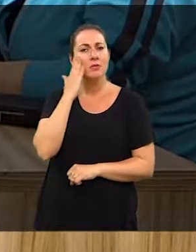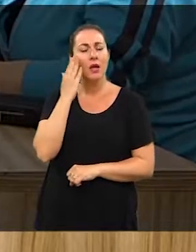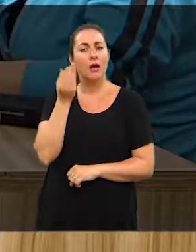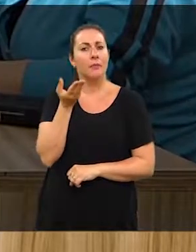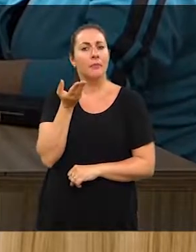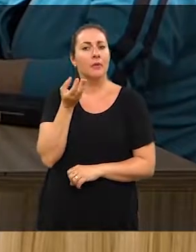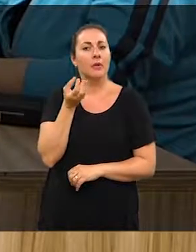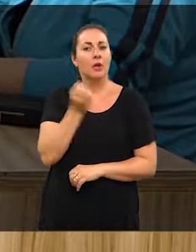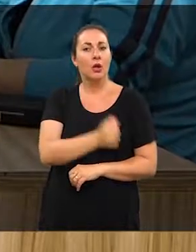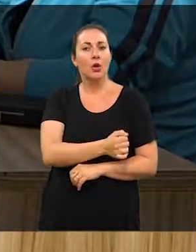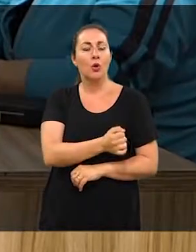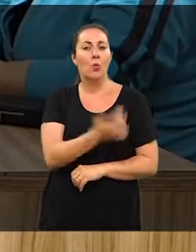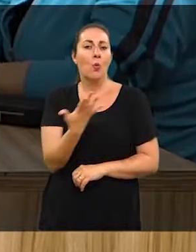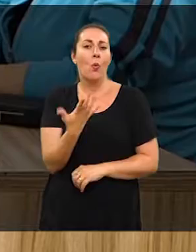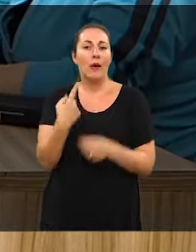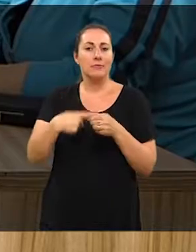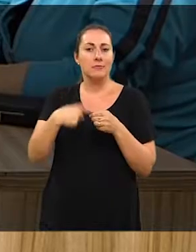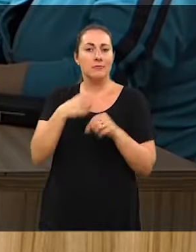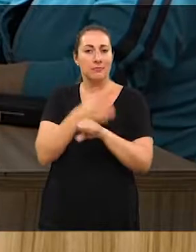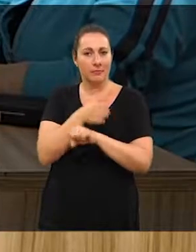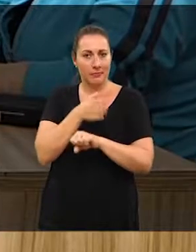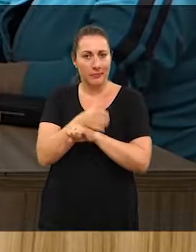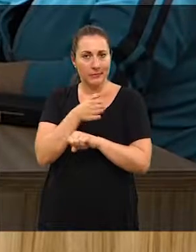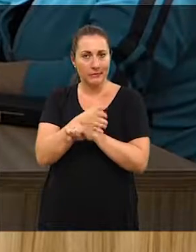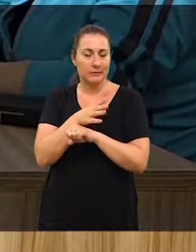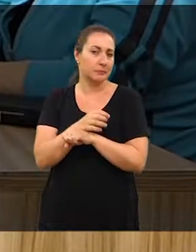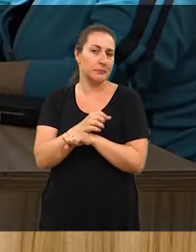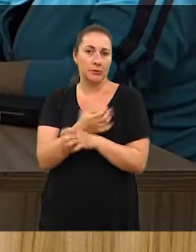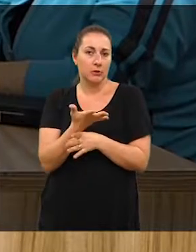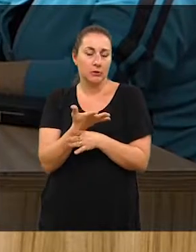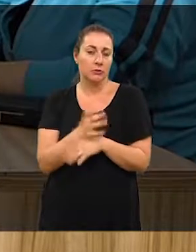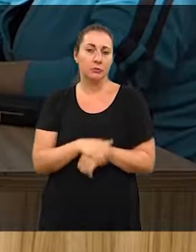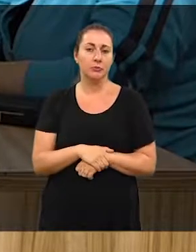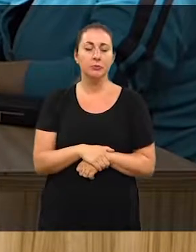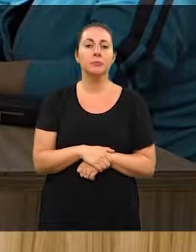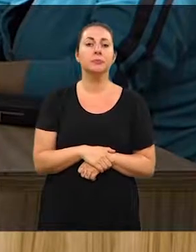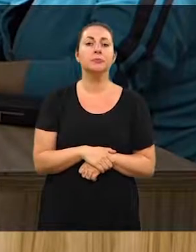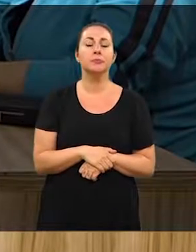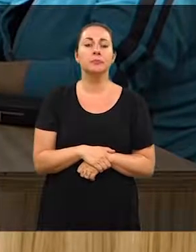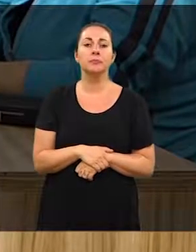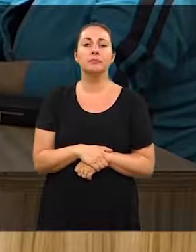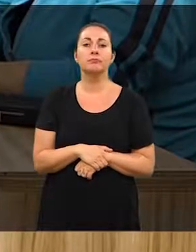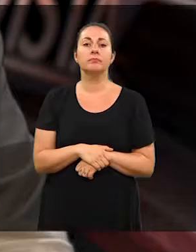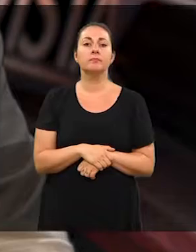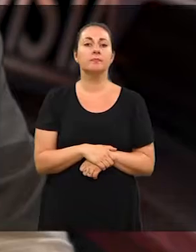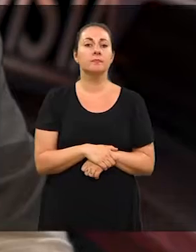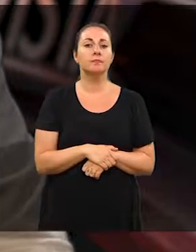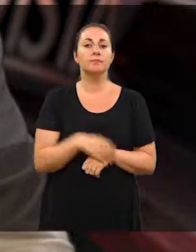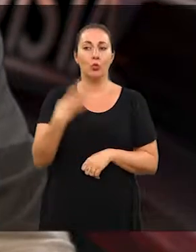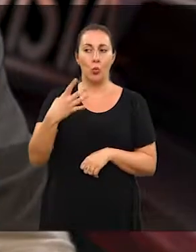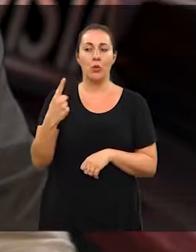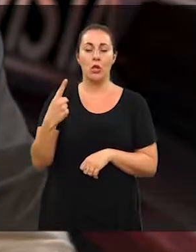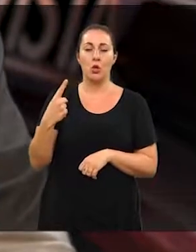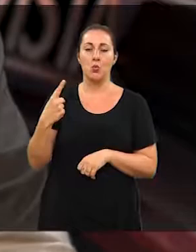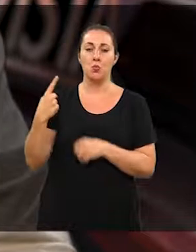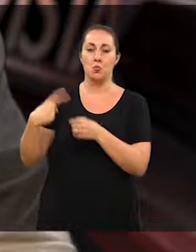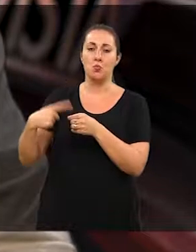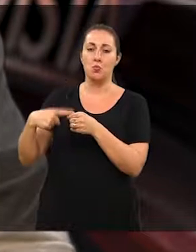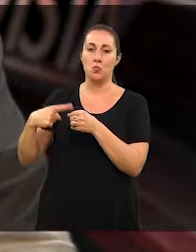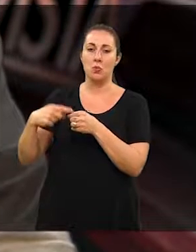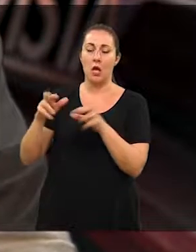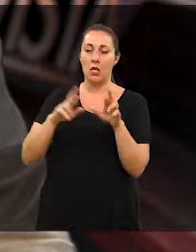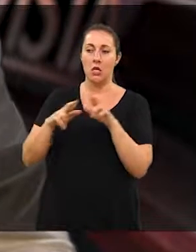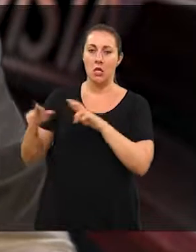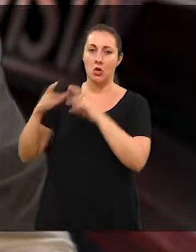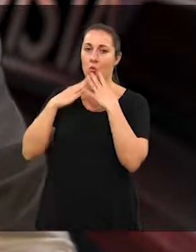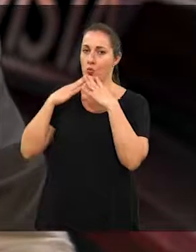mais ou menos quais municípios que estão participando, quantas escolas e quais municípios? Nós temos, assim, dos 41 municípios